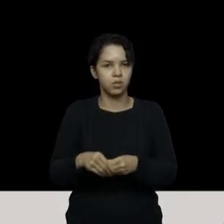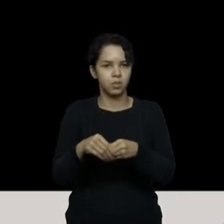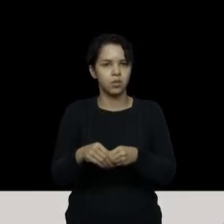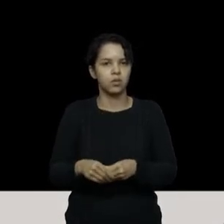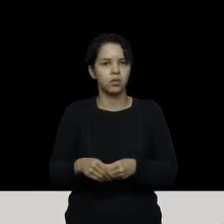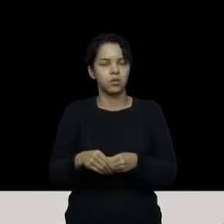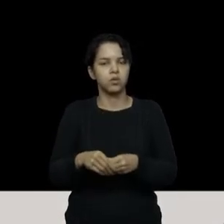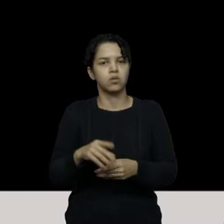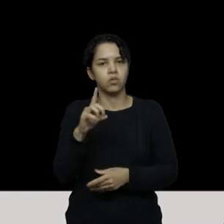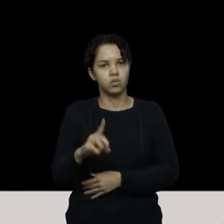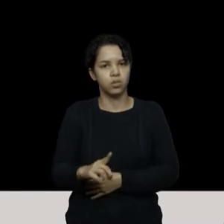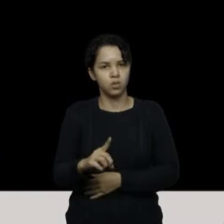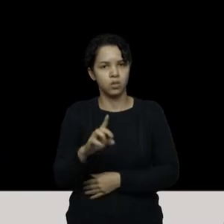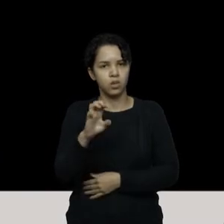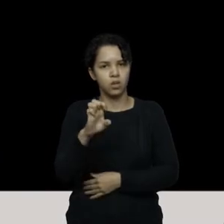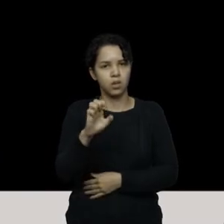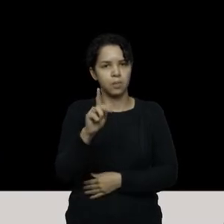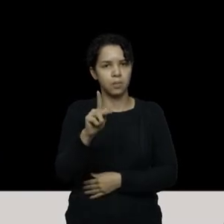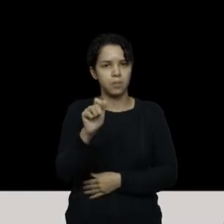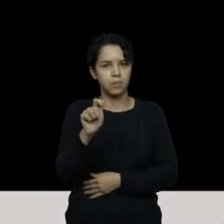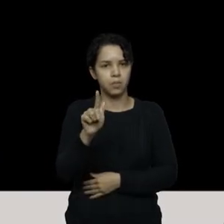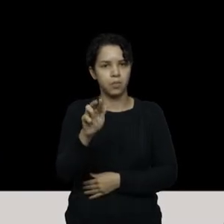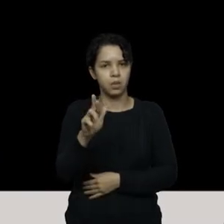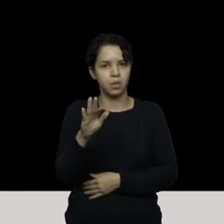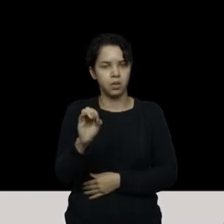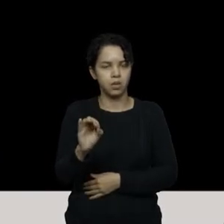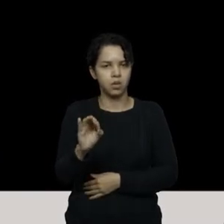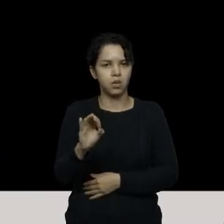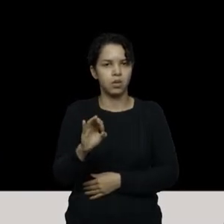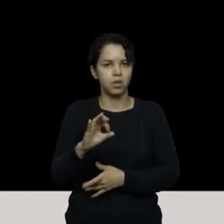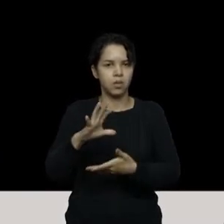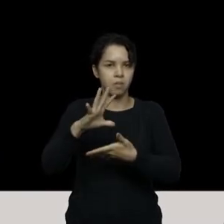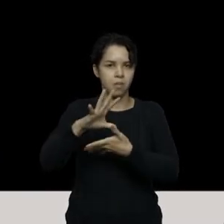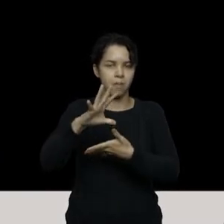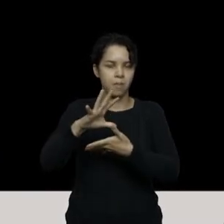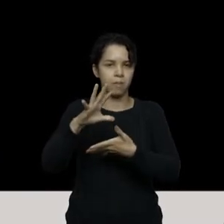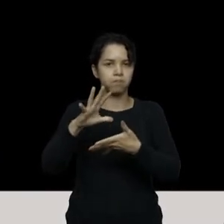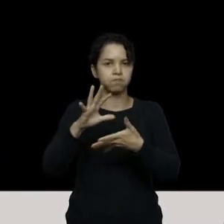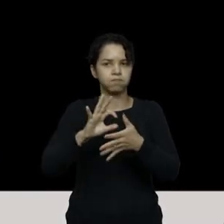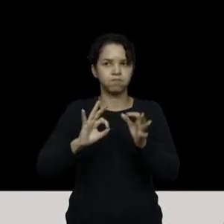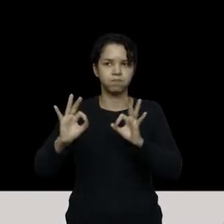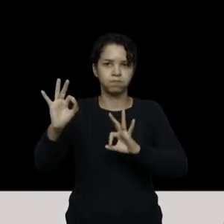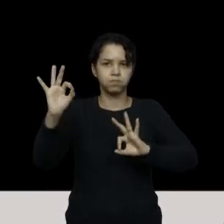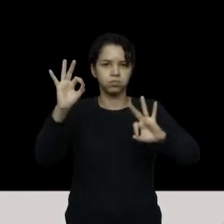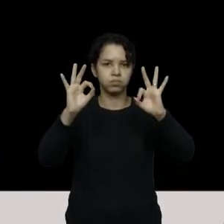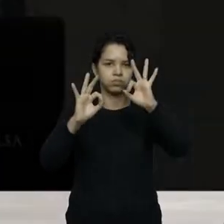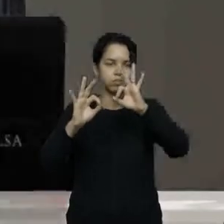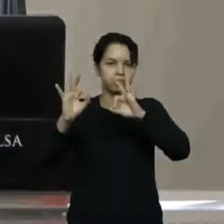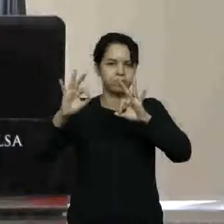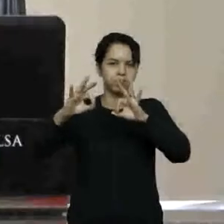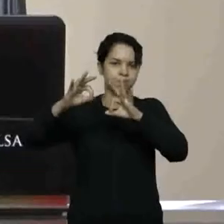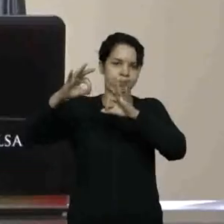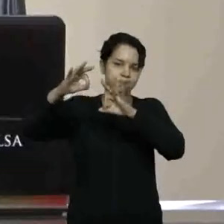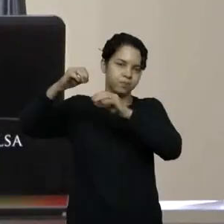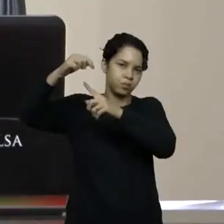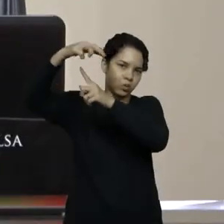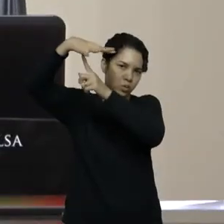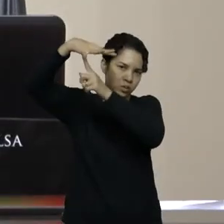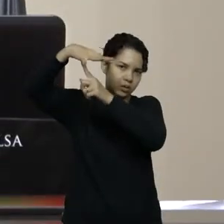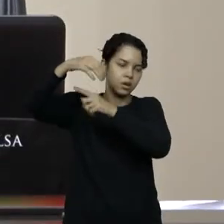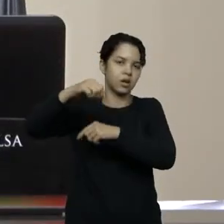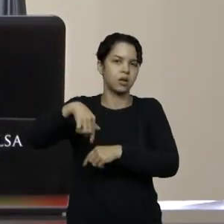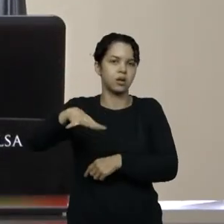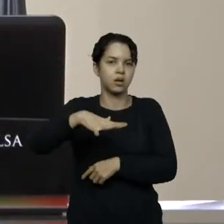Epagri pelo mapeamento por satélite realizado nos Pomares catarinenses em